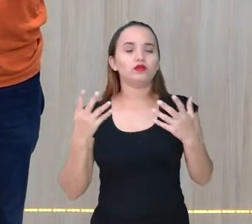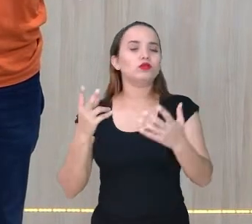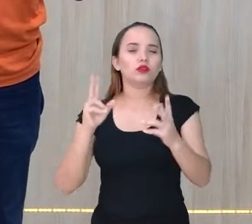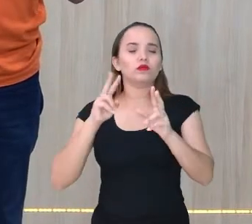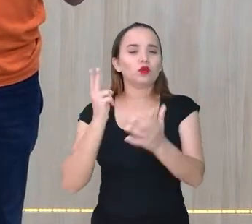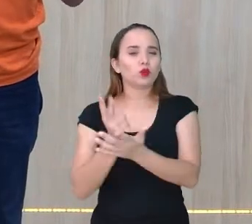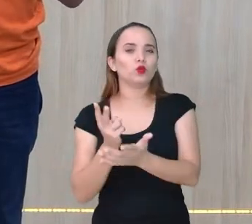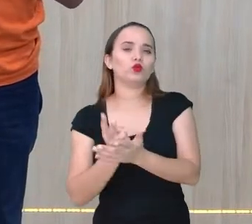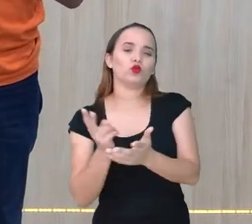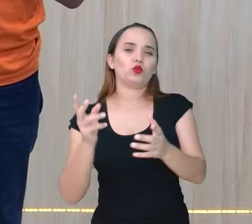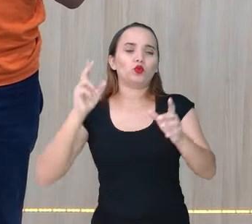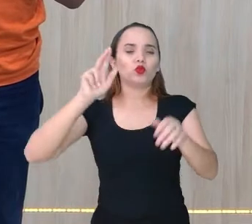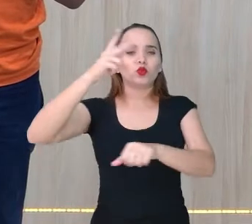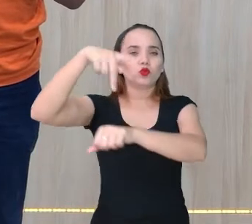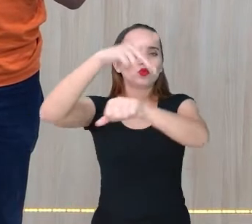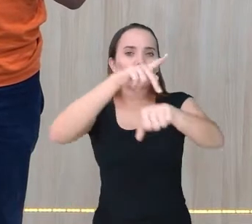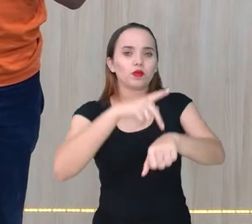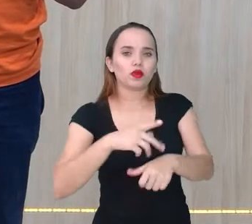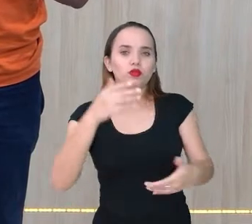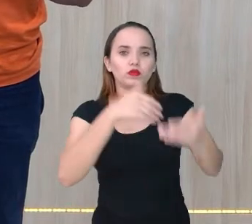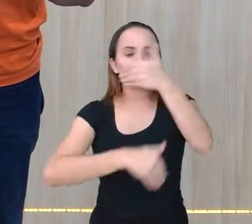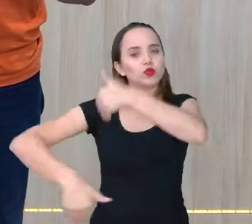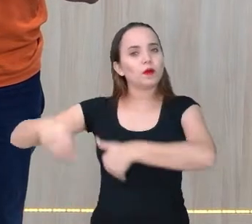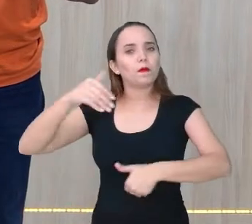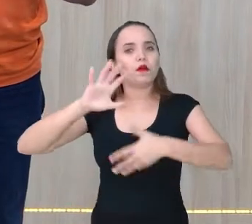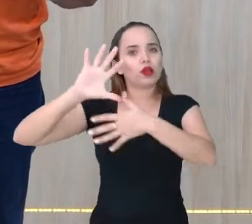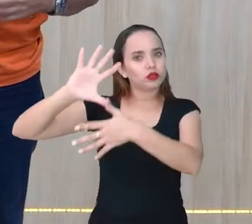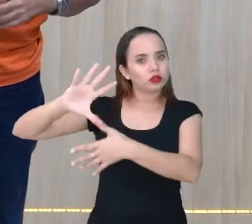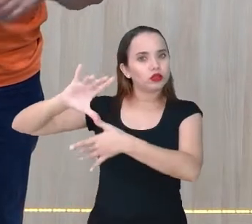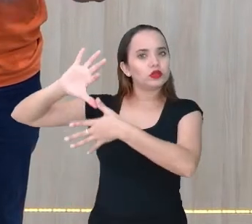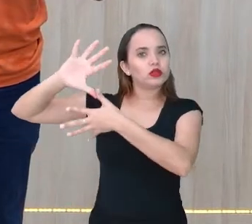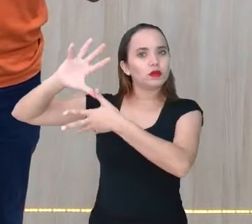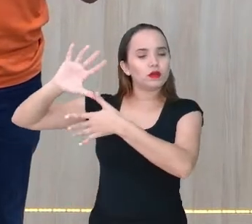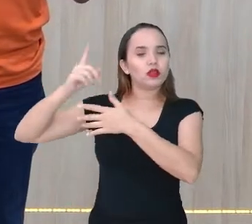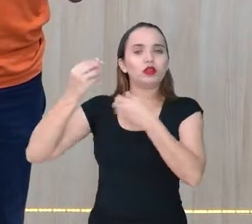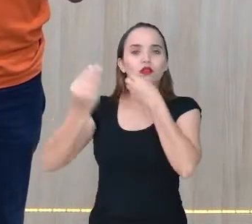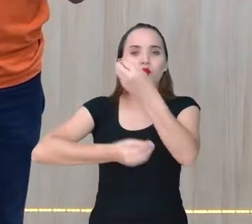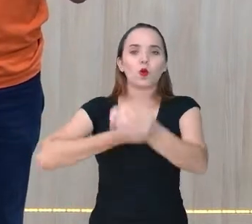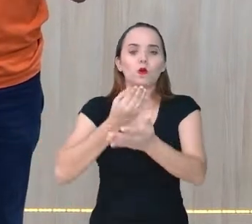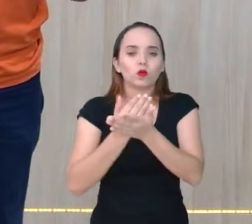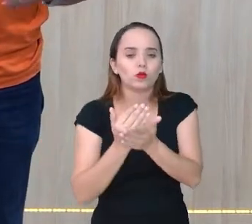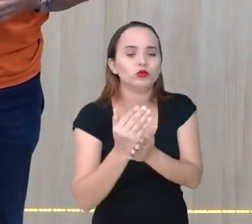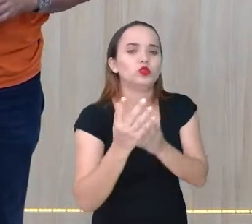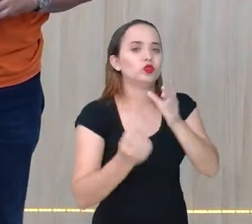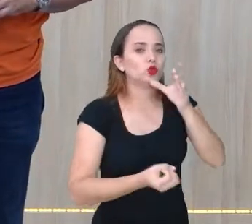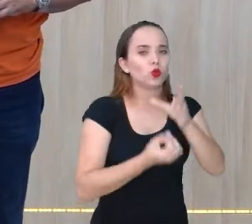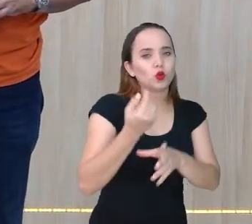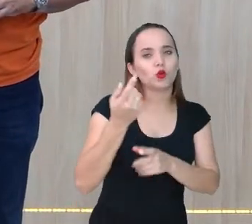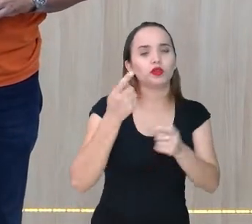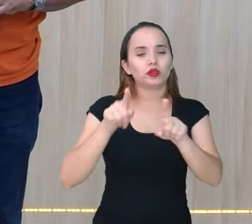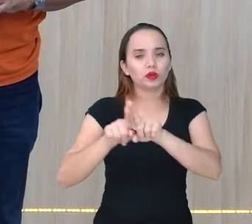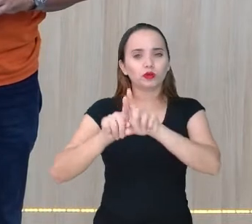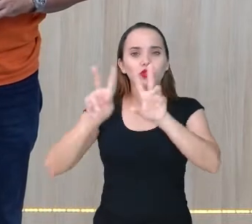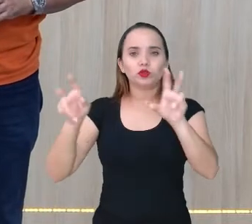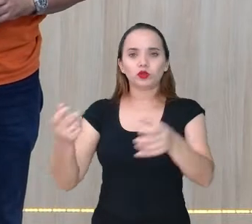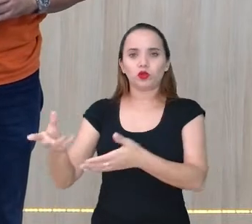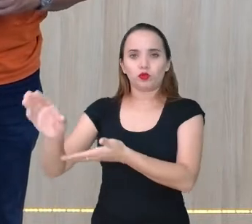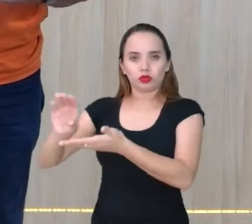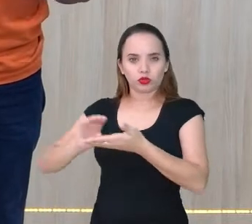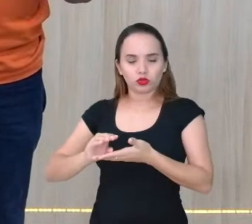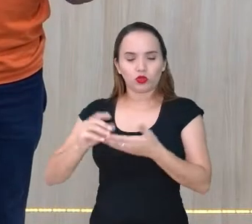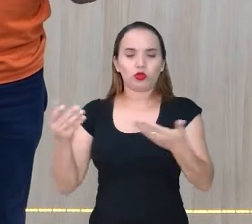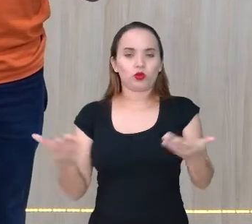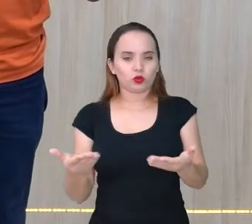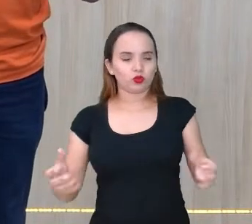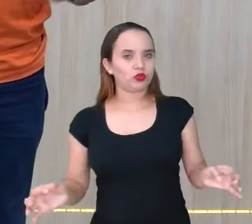de quais são os países que formam as Américas, né, e as suas origens, as questões econômicas, né? Beleza? Então por